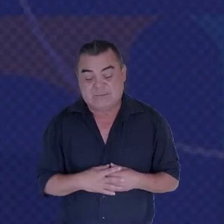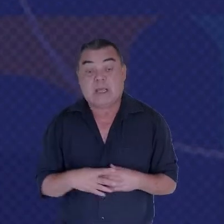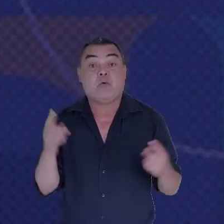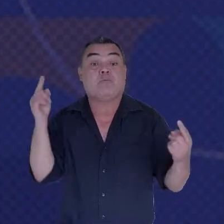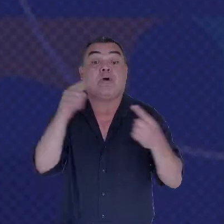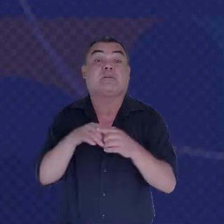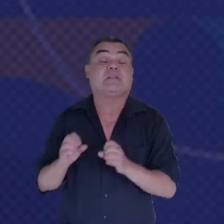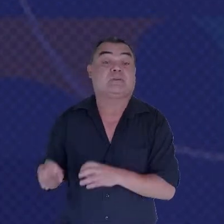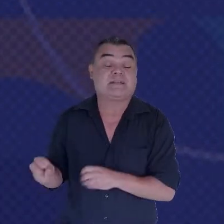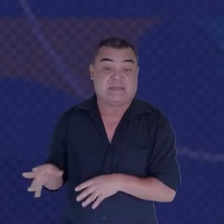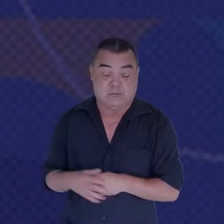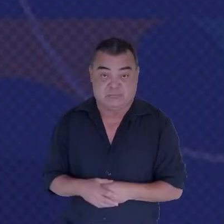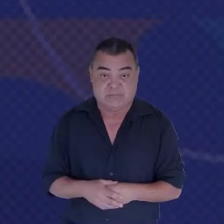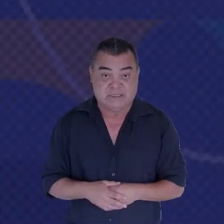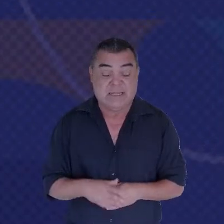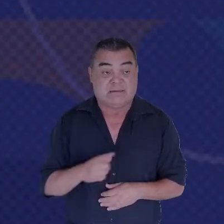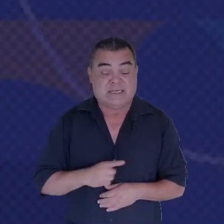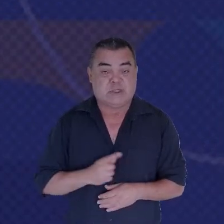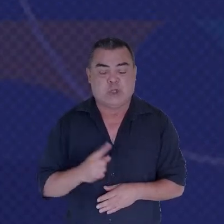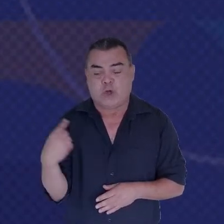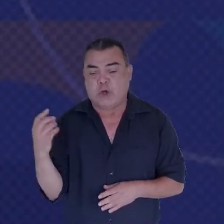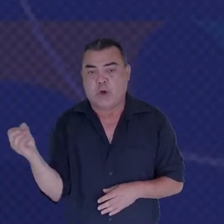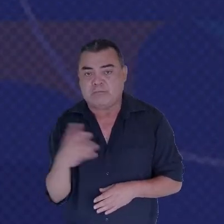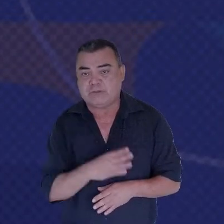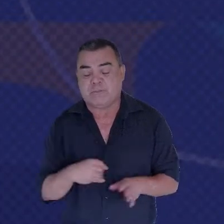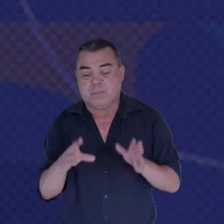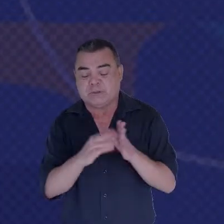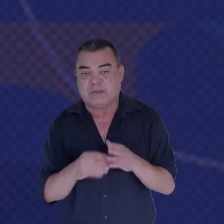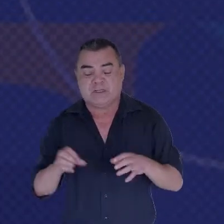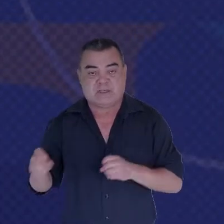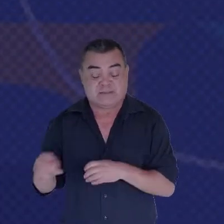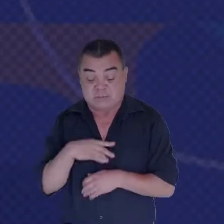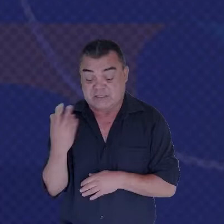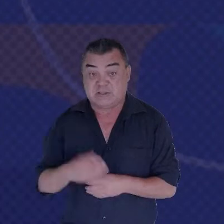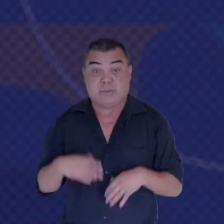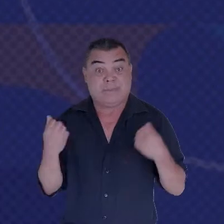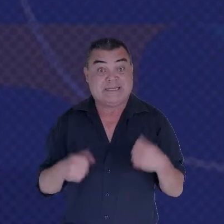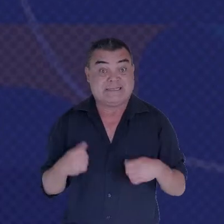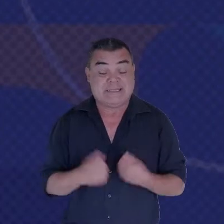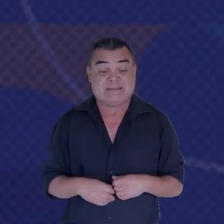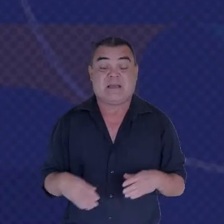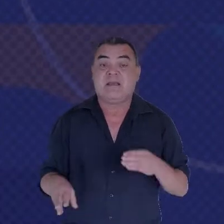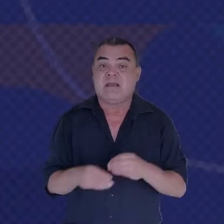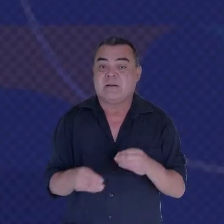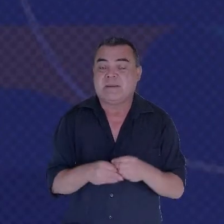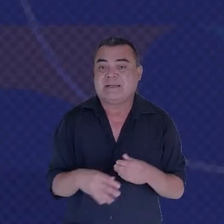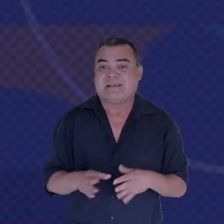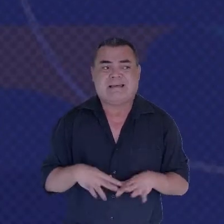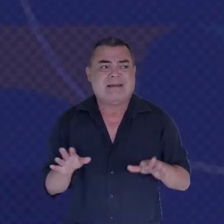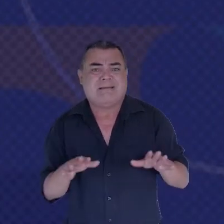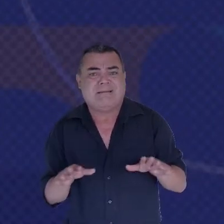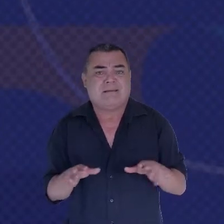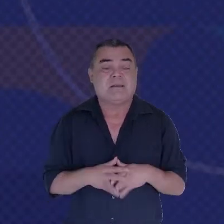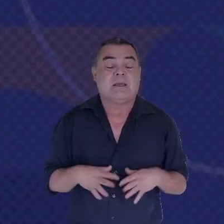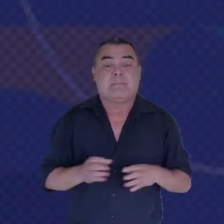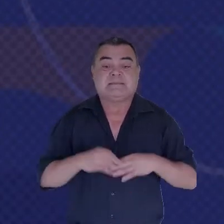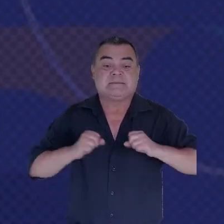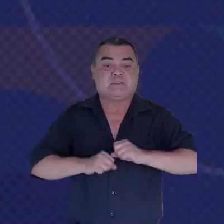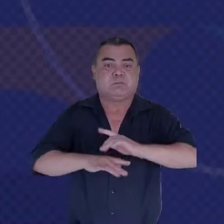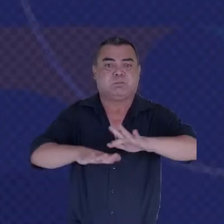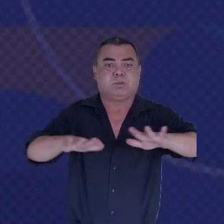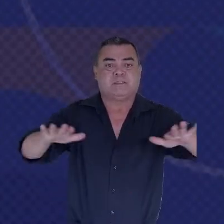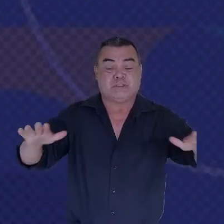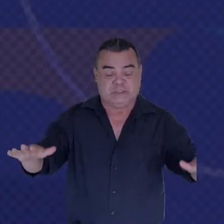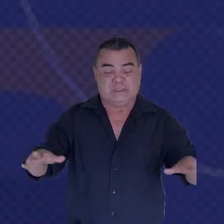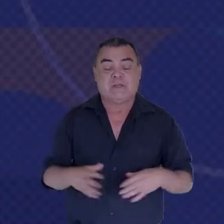foco na educação existem novos modelos de gestão de educação que a gente precisa implementar e não vou fazer comentar mas expandir